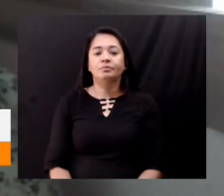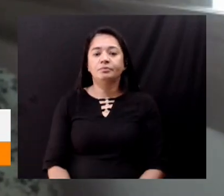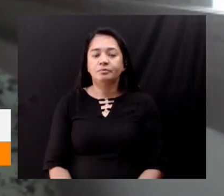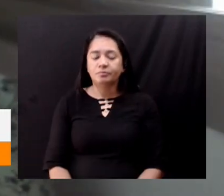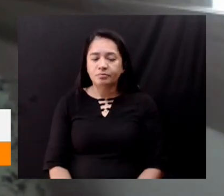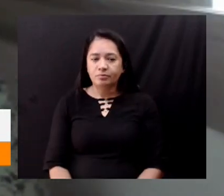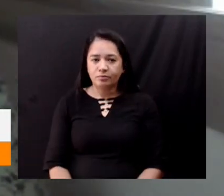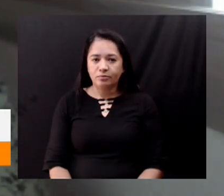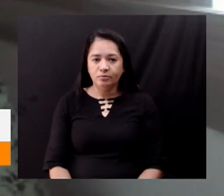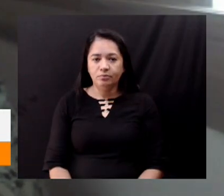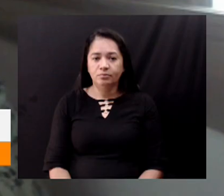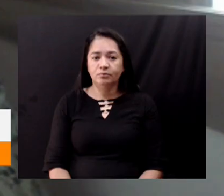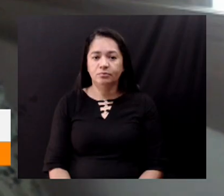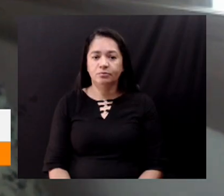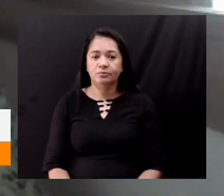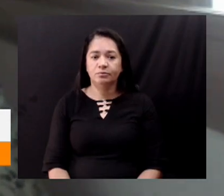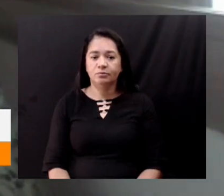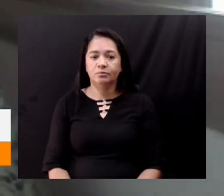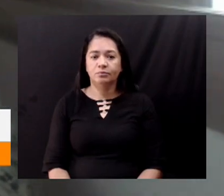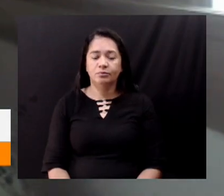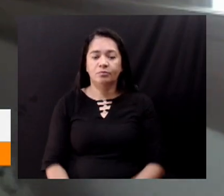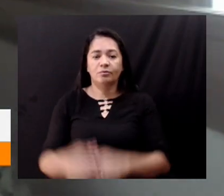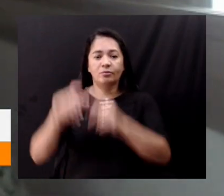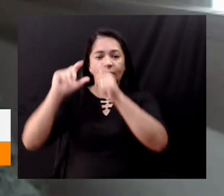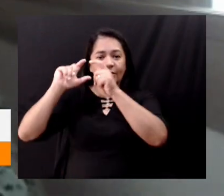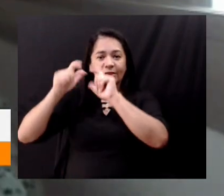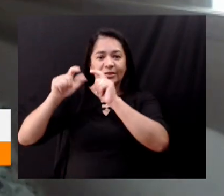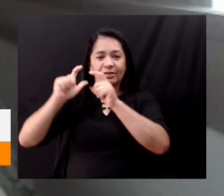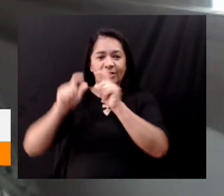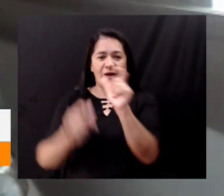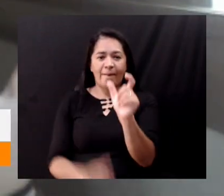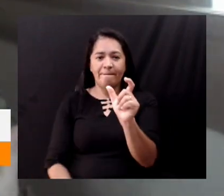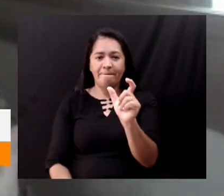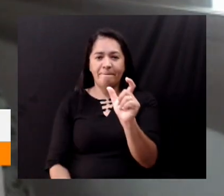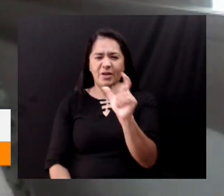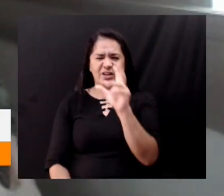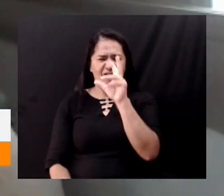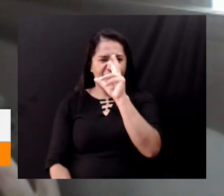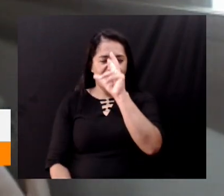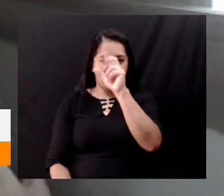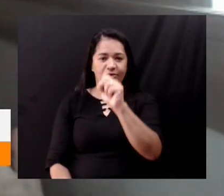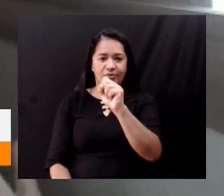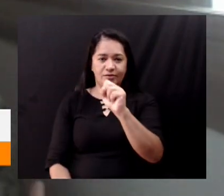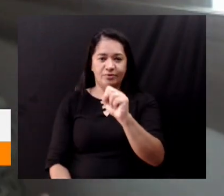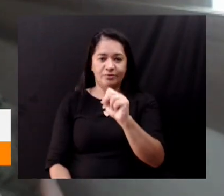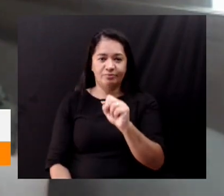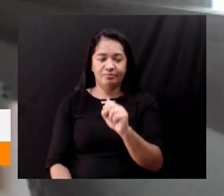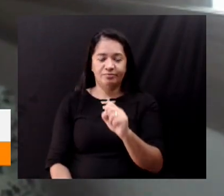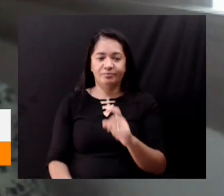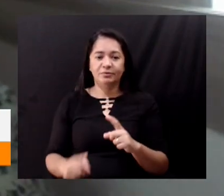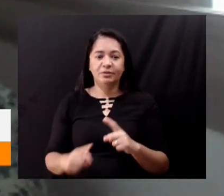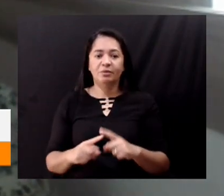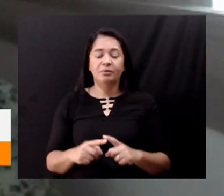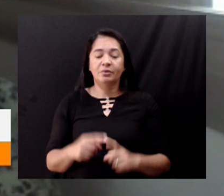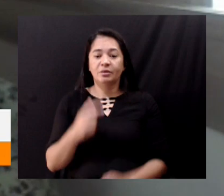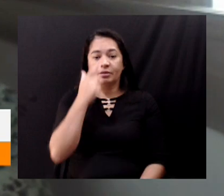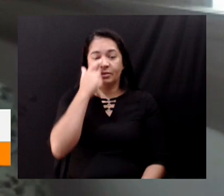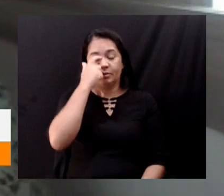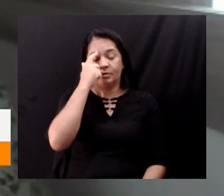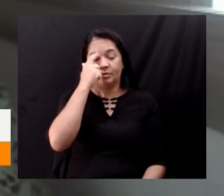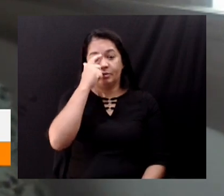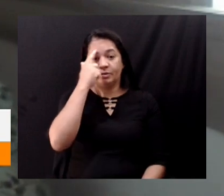Bom, transtornos eu acho que é uma palavra um pouquinho forte, porque não, Uhum, não necessariamente tem essa questão da frequência